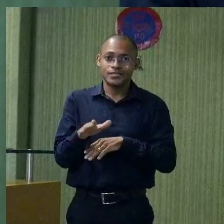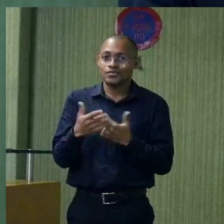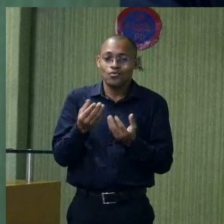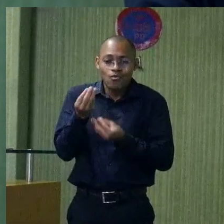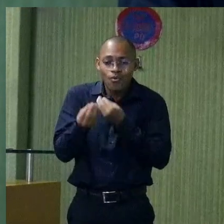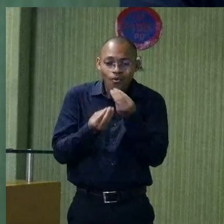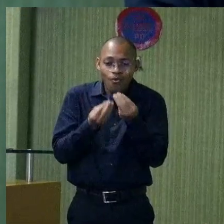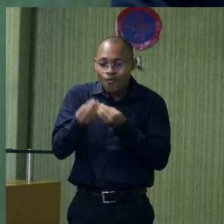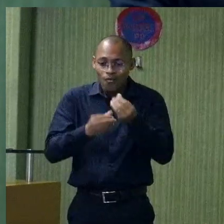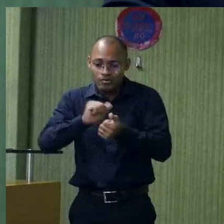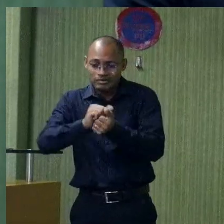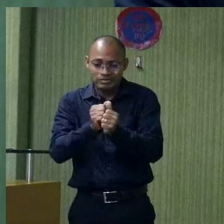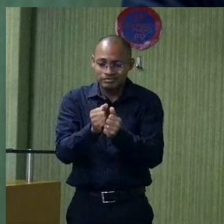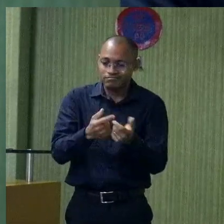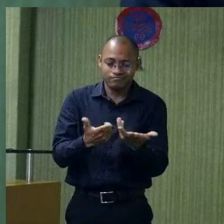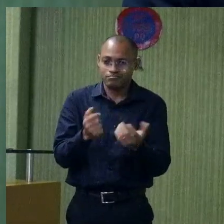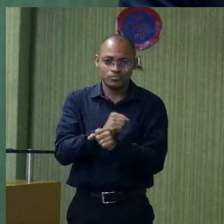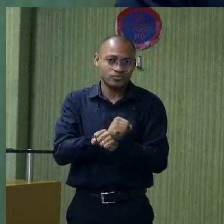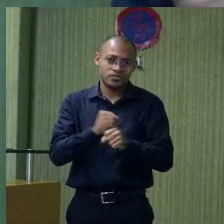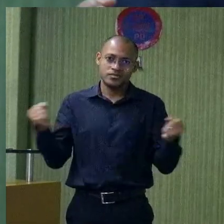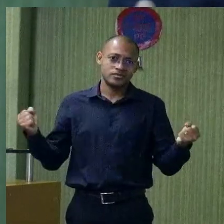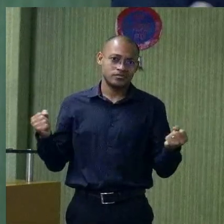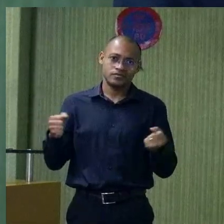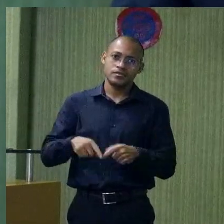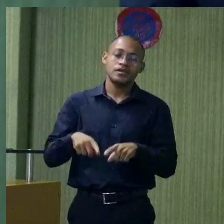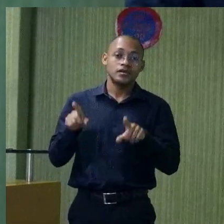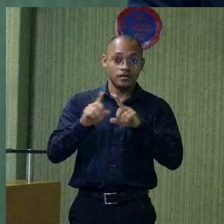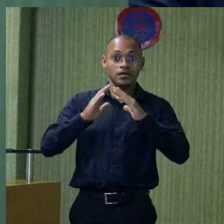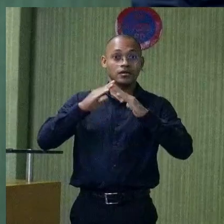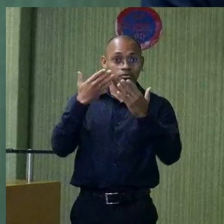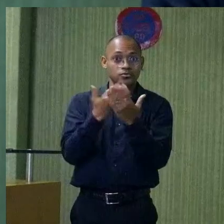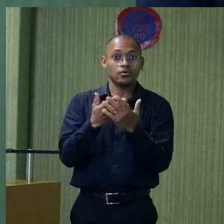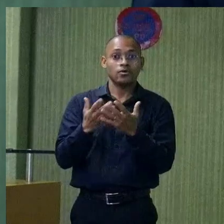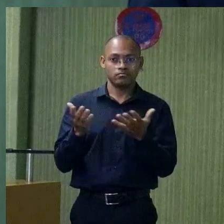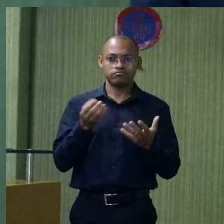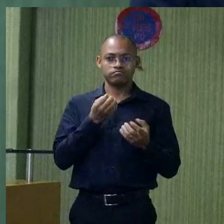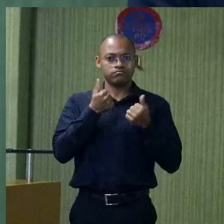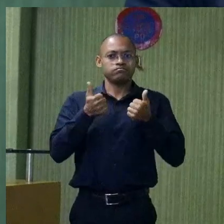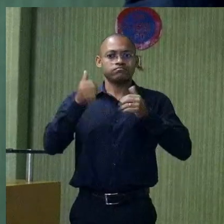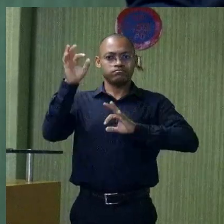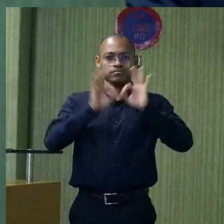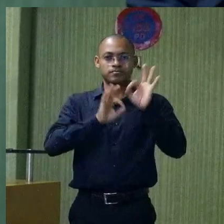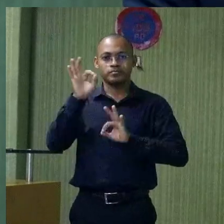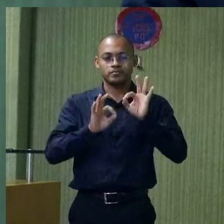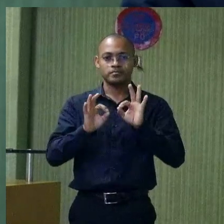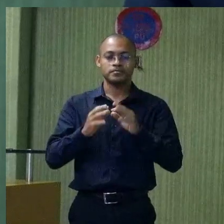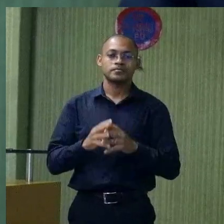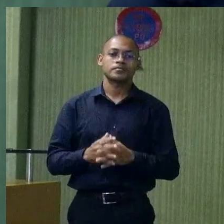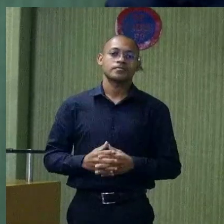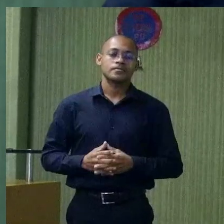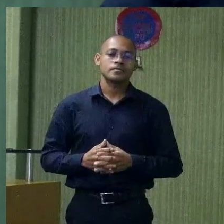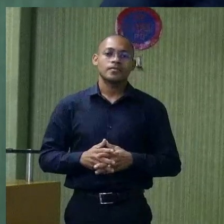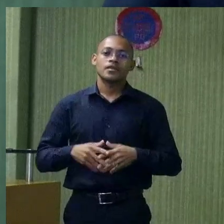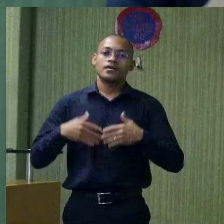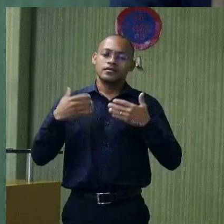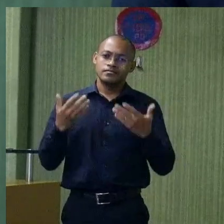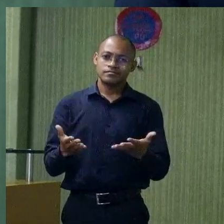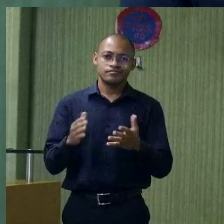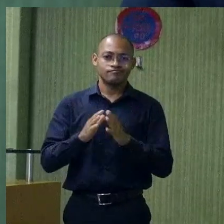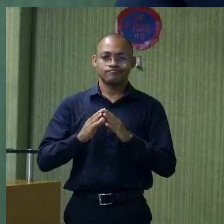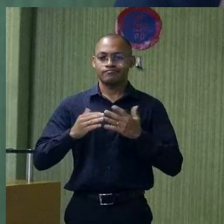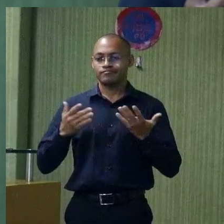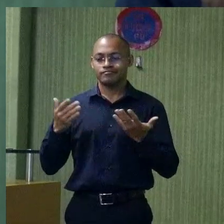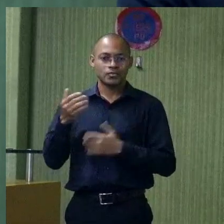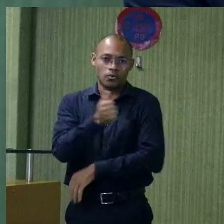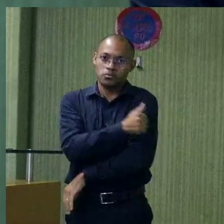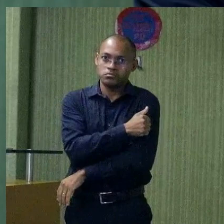como fazer uma higienização né e eram escolas muito bem estruturadas então assim os alunos ficaram né Sem